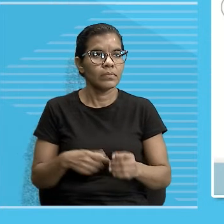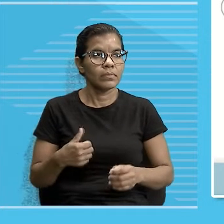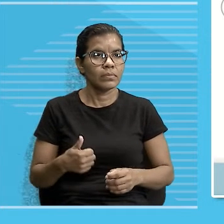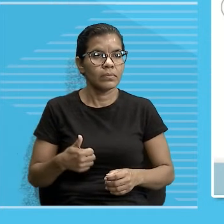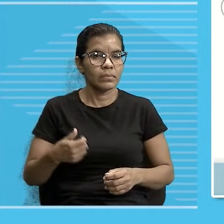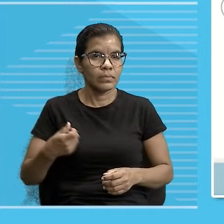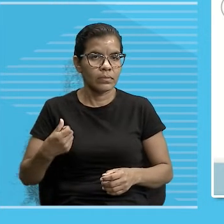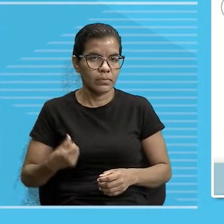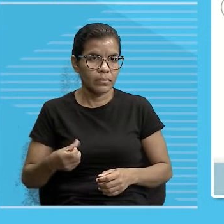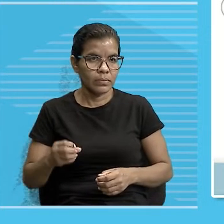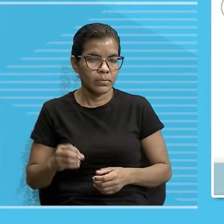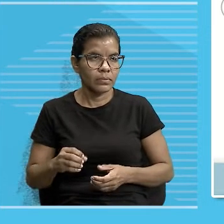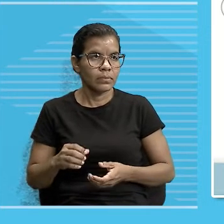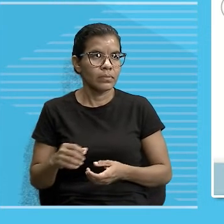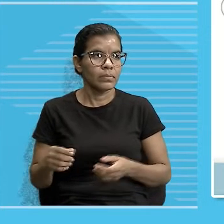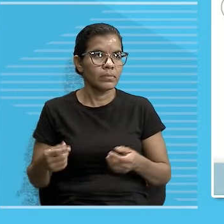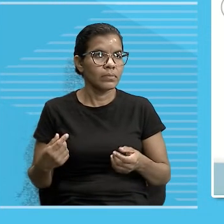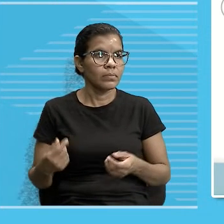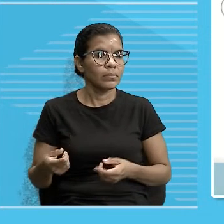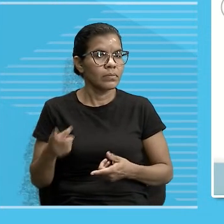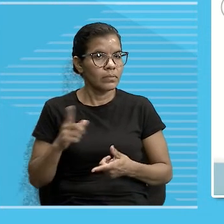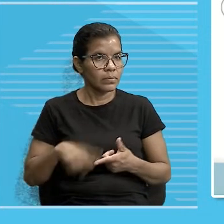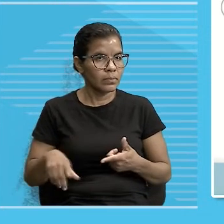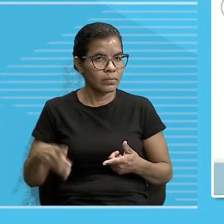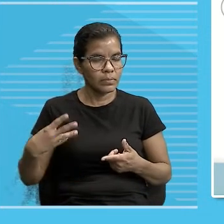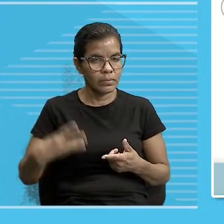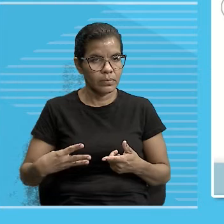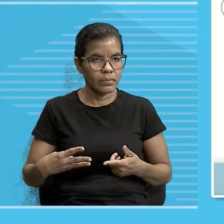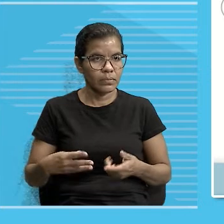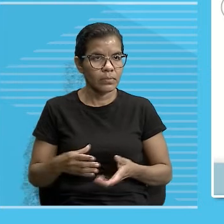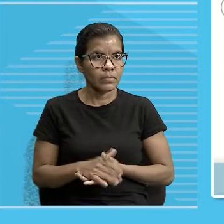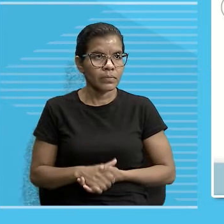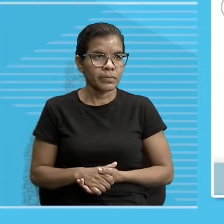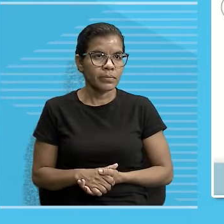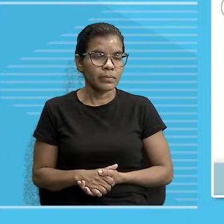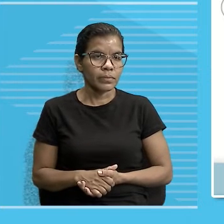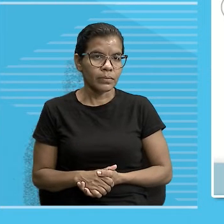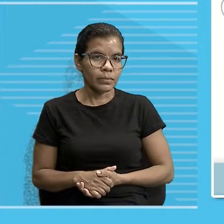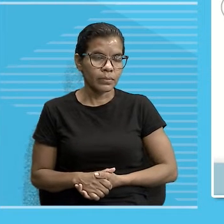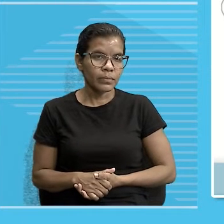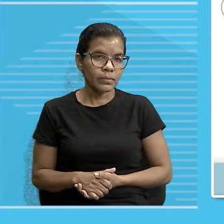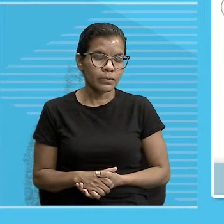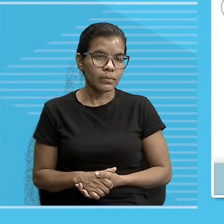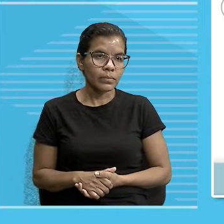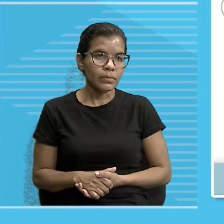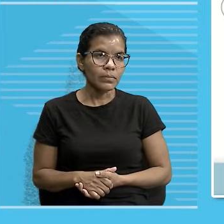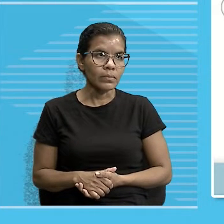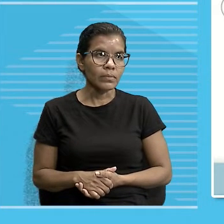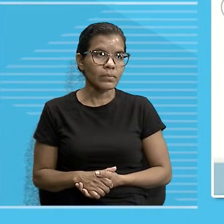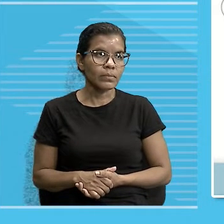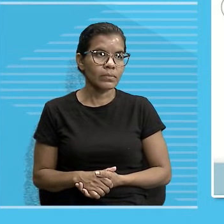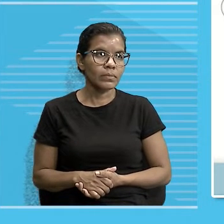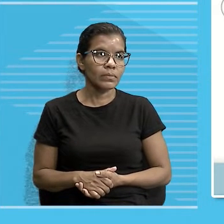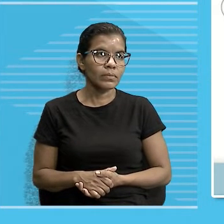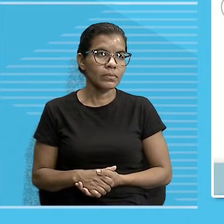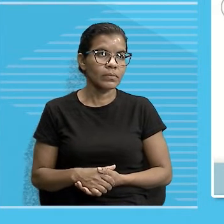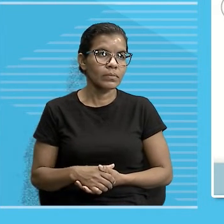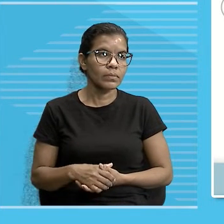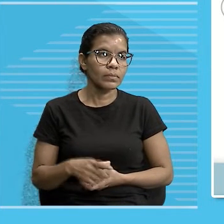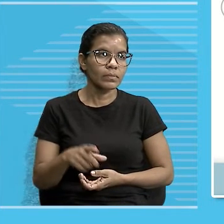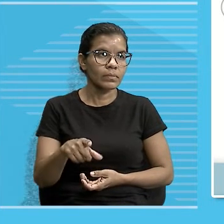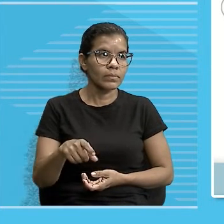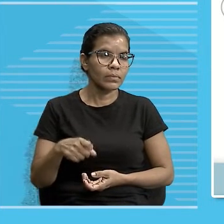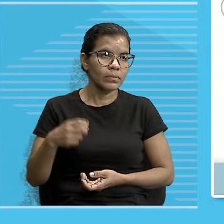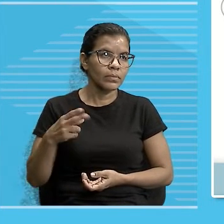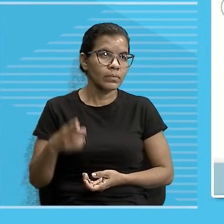Então fica 160 negativo dividido por 4. Cícera, minha linda,